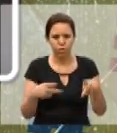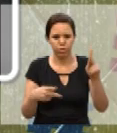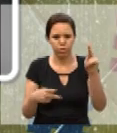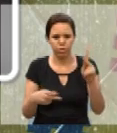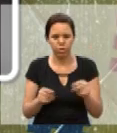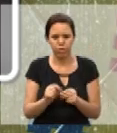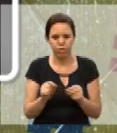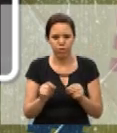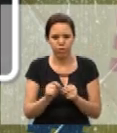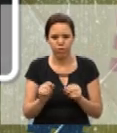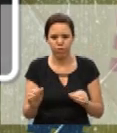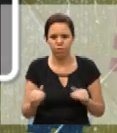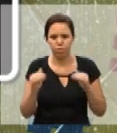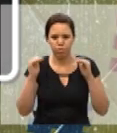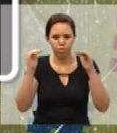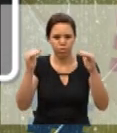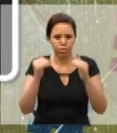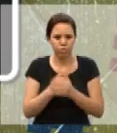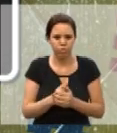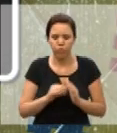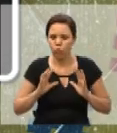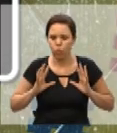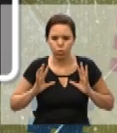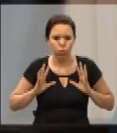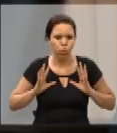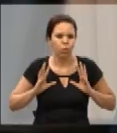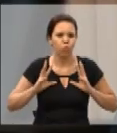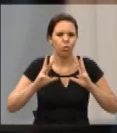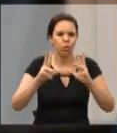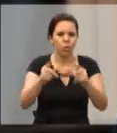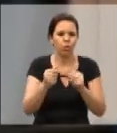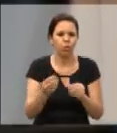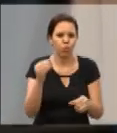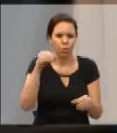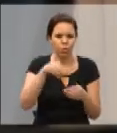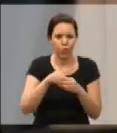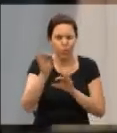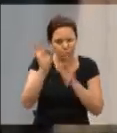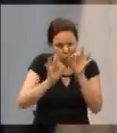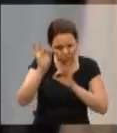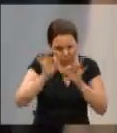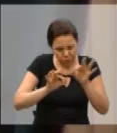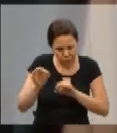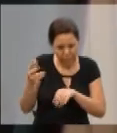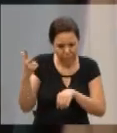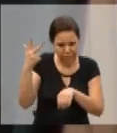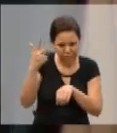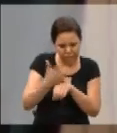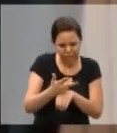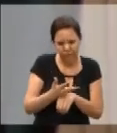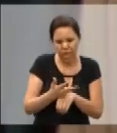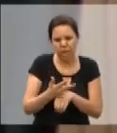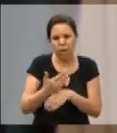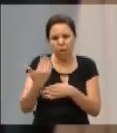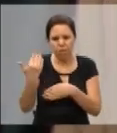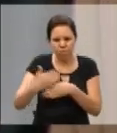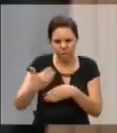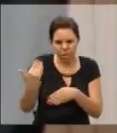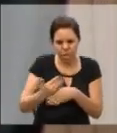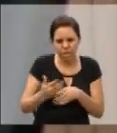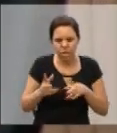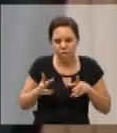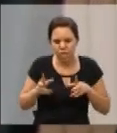fazendo absolutamente tudo. Quando eu digo tudo, é câmera, claquete,